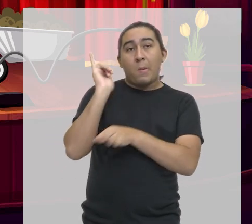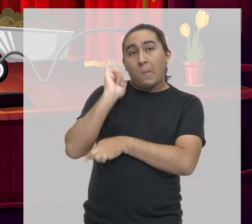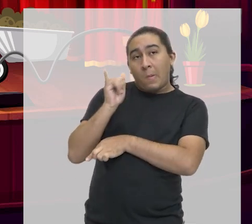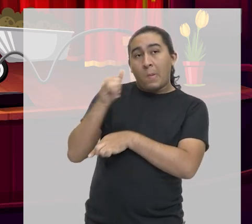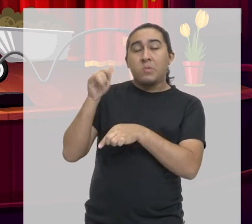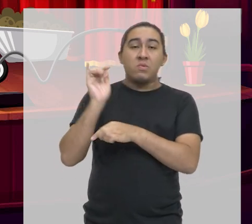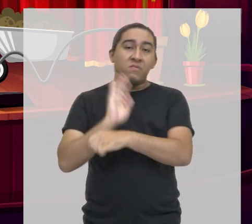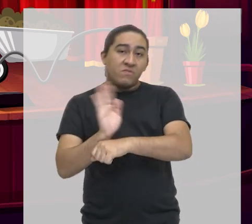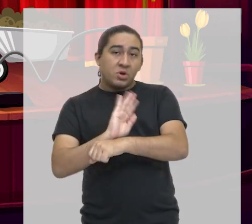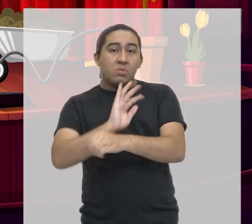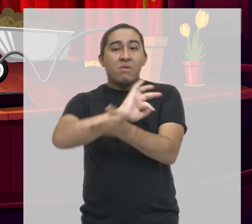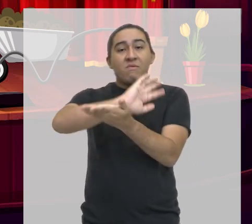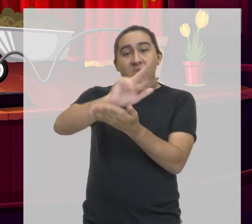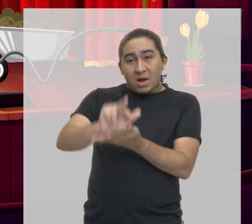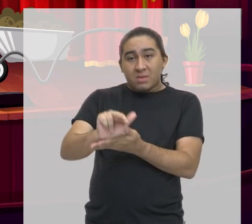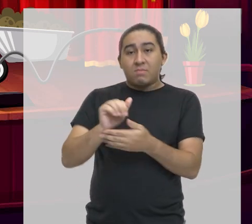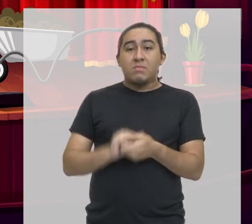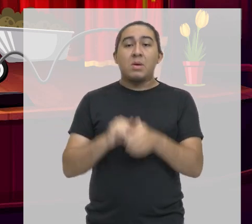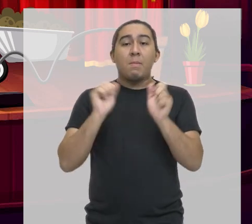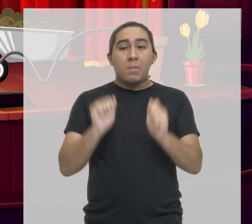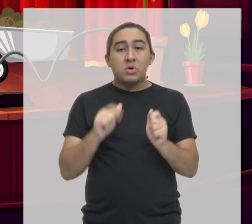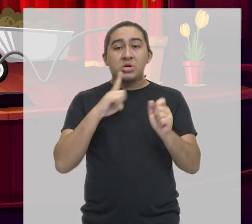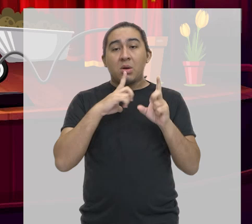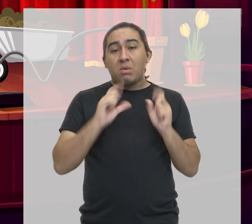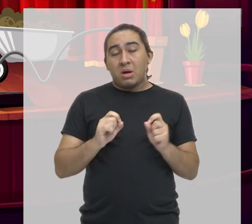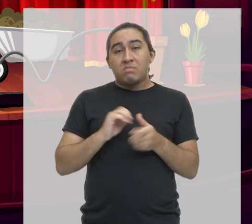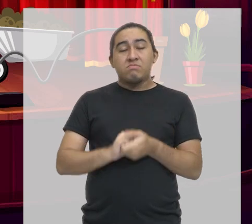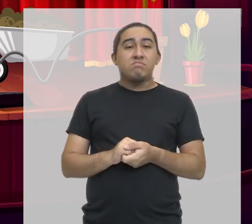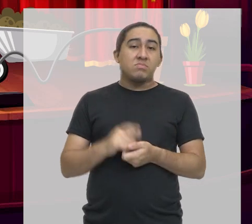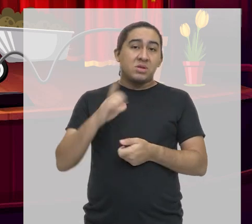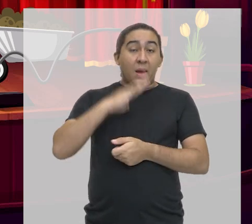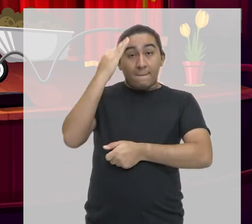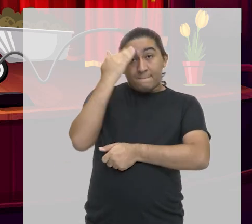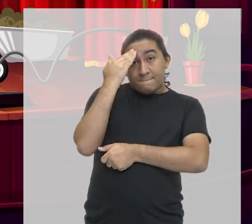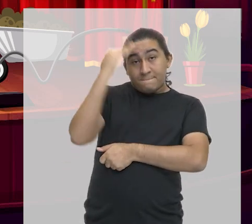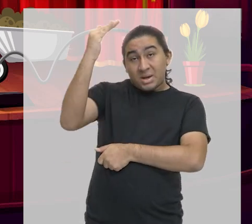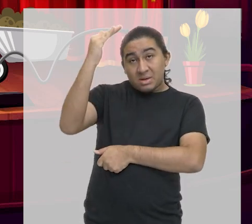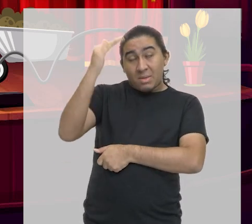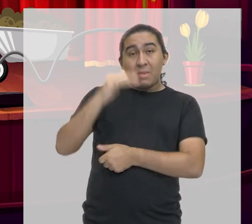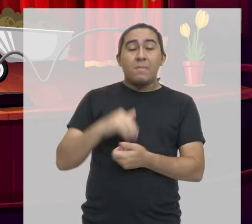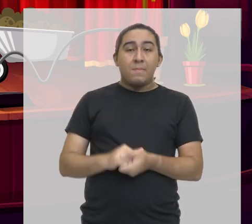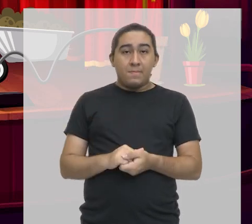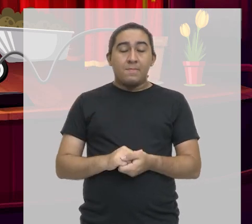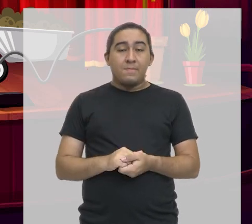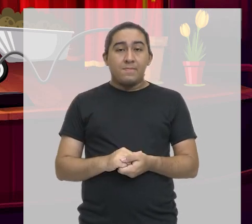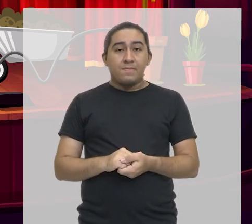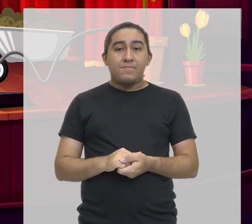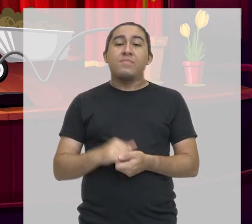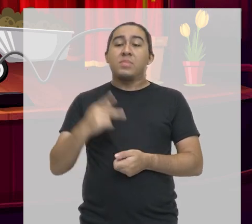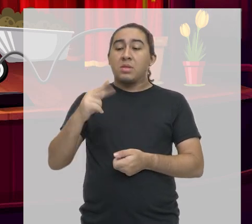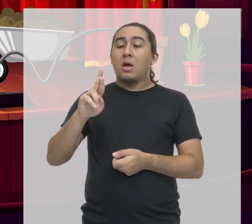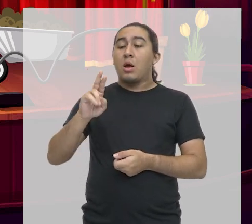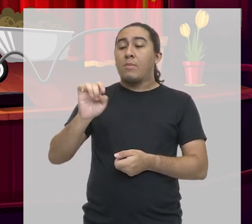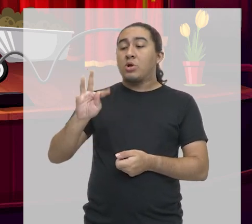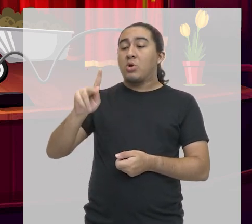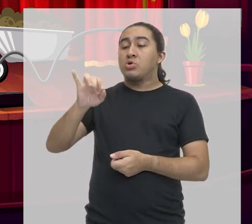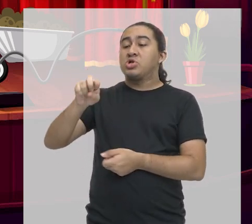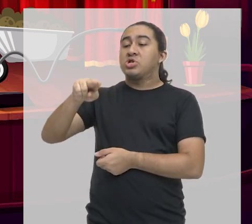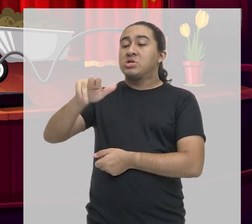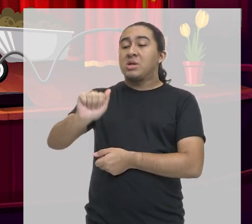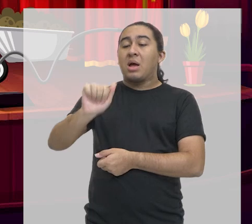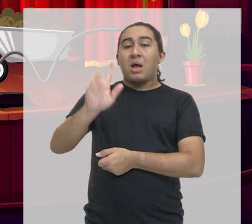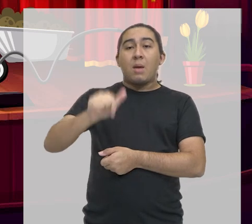e etc., ela pode ser protagonista, que é o principal. Então, o que é o protagonista? Ele